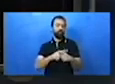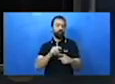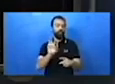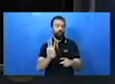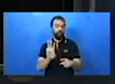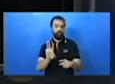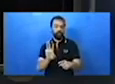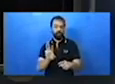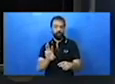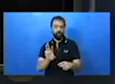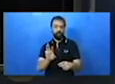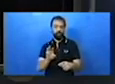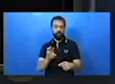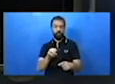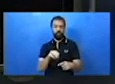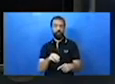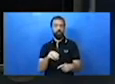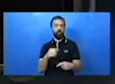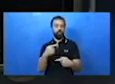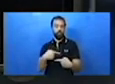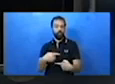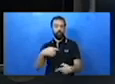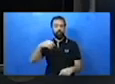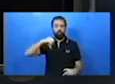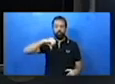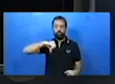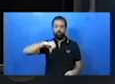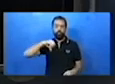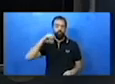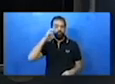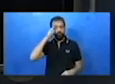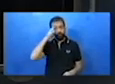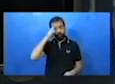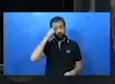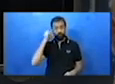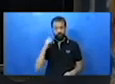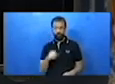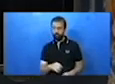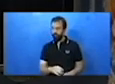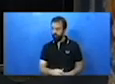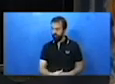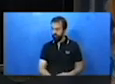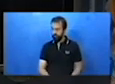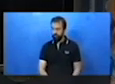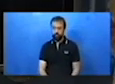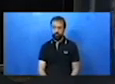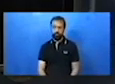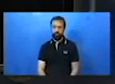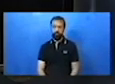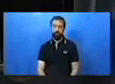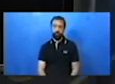vezes 3 grupos. 1, 2 e 3. 24 dividido por 8, 3.